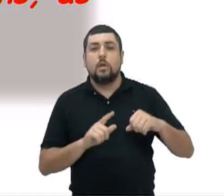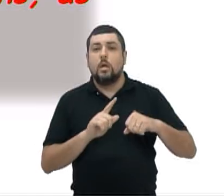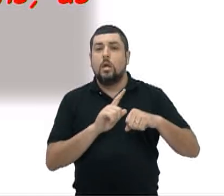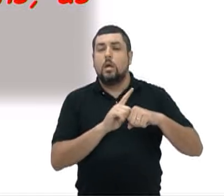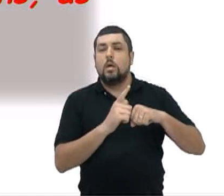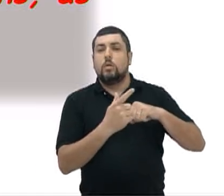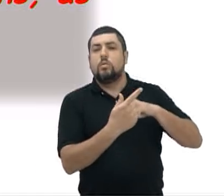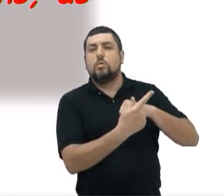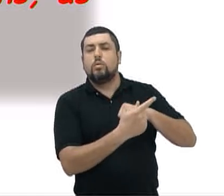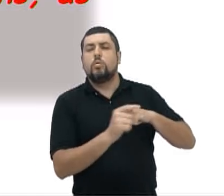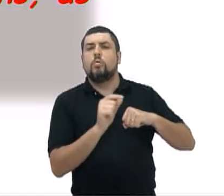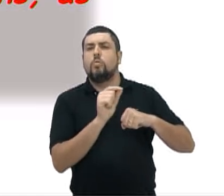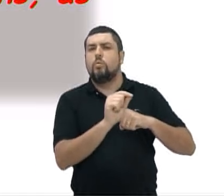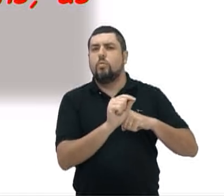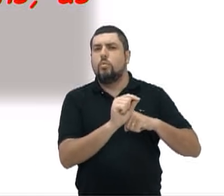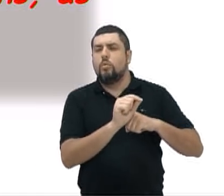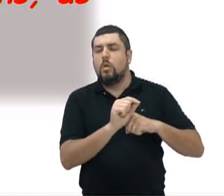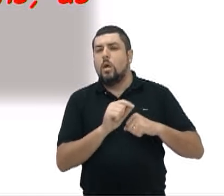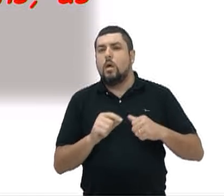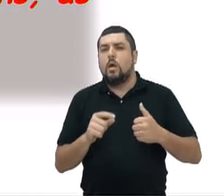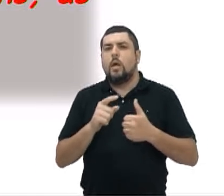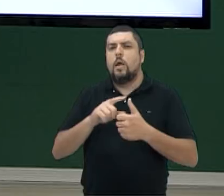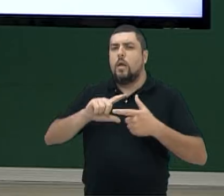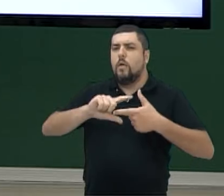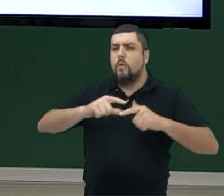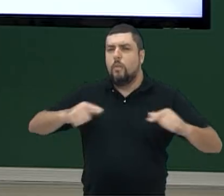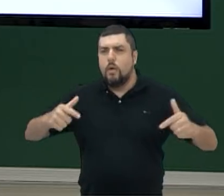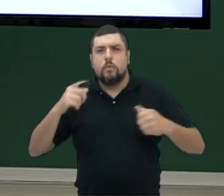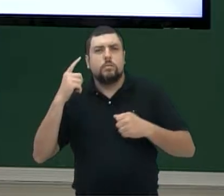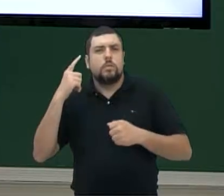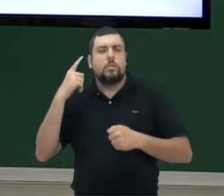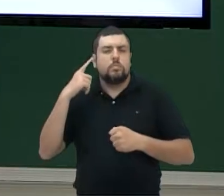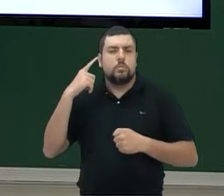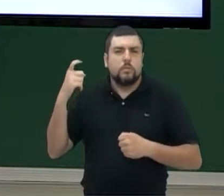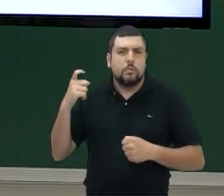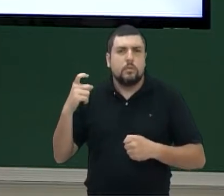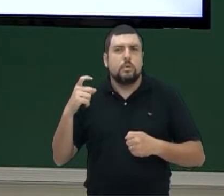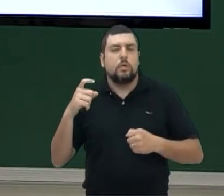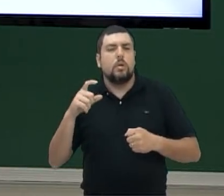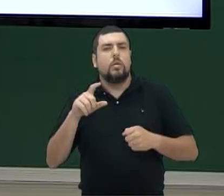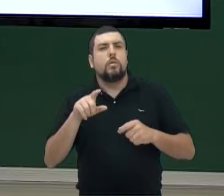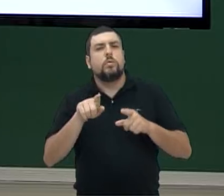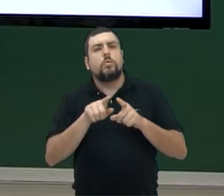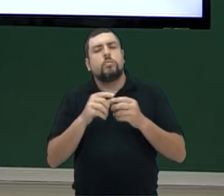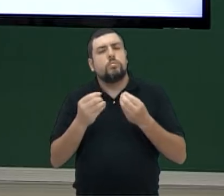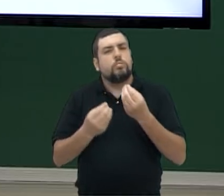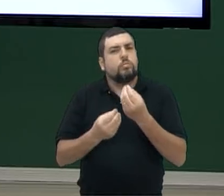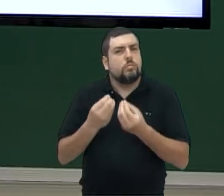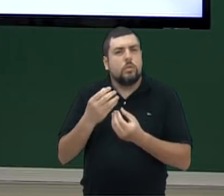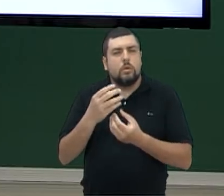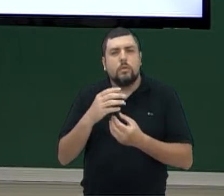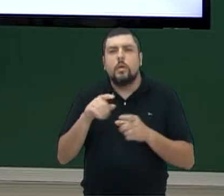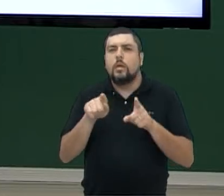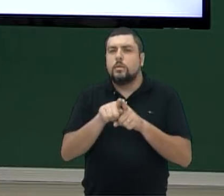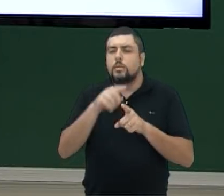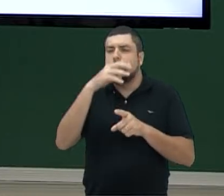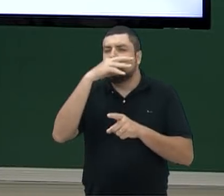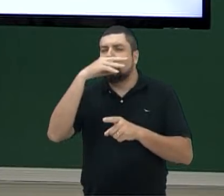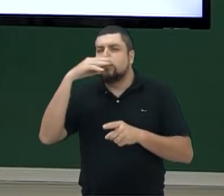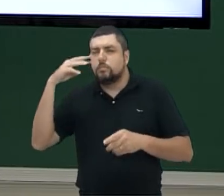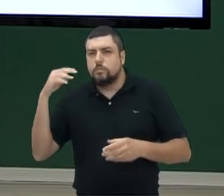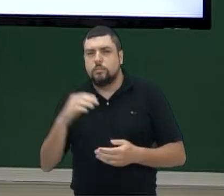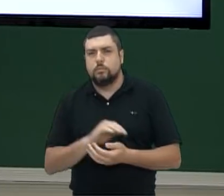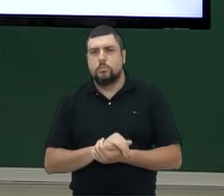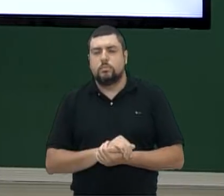as formas, os sons, as cores e os odores. Então, no conceito de paisagem para a geografia, ele é bastante amplo. Ele